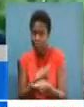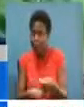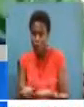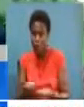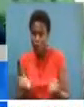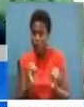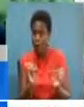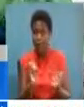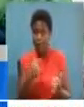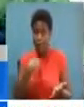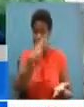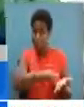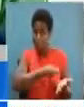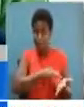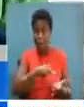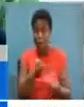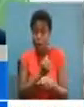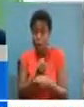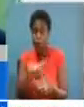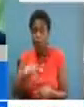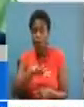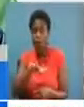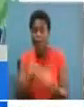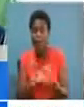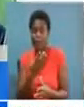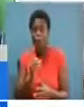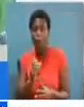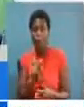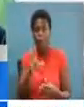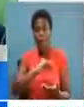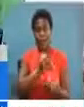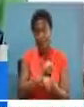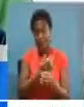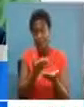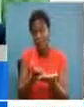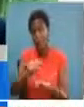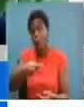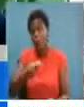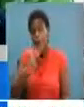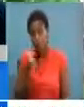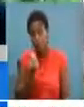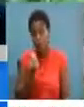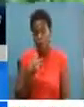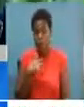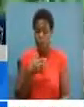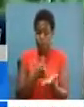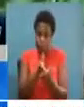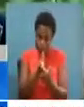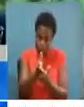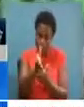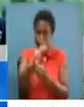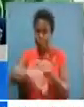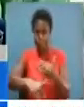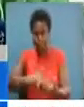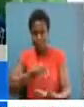para financiar aquele, para pôr produto naquele lugar, ou para arranjar mais emprego também para outro jovem, para continuar também, para